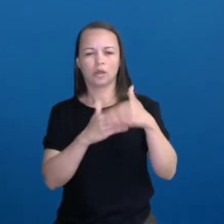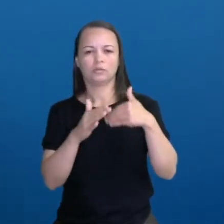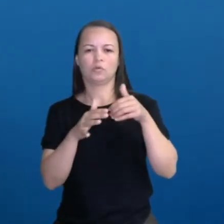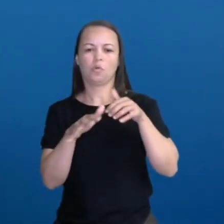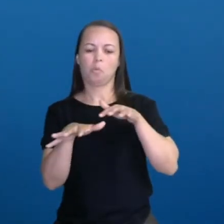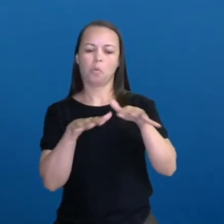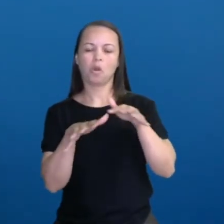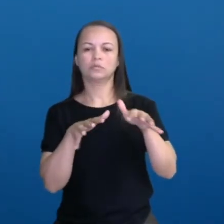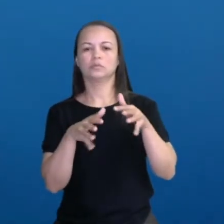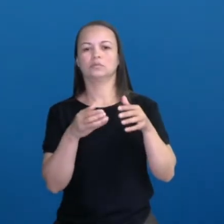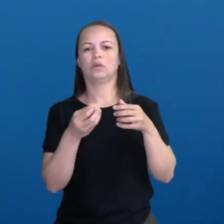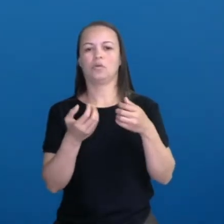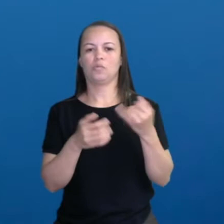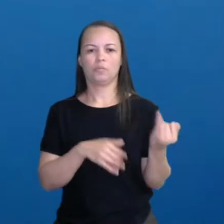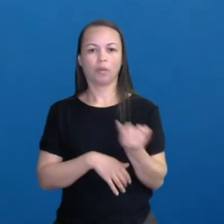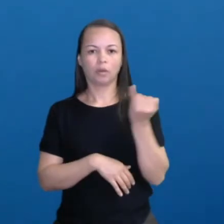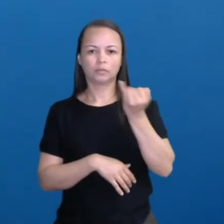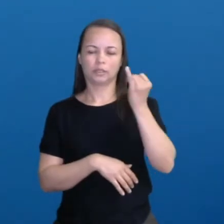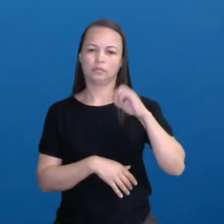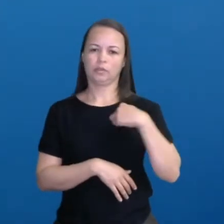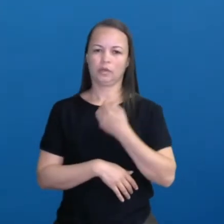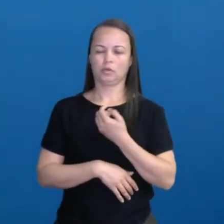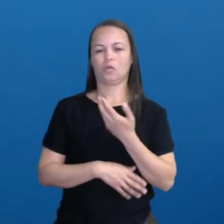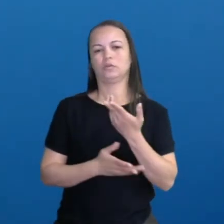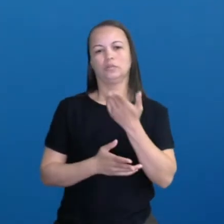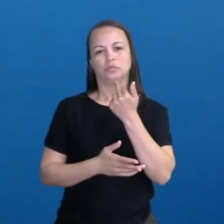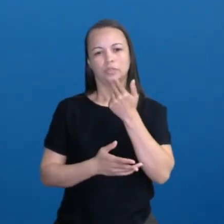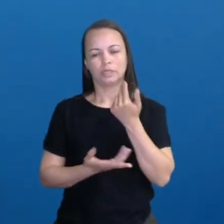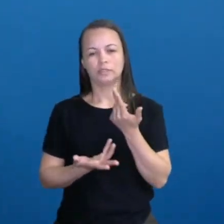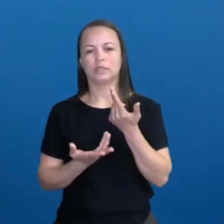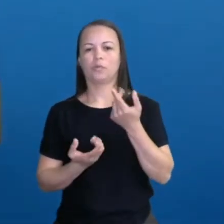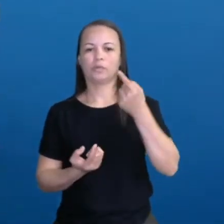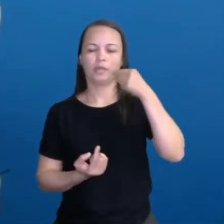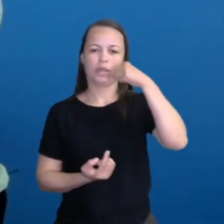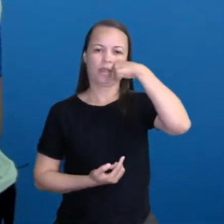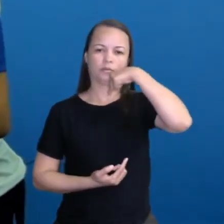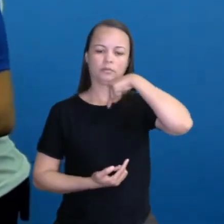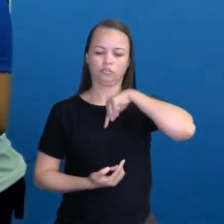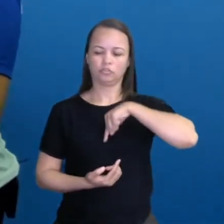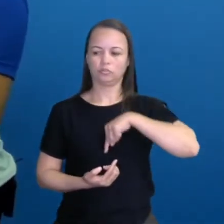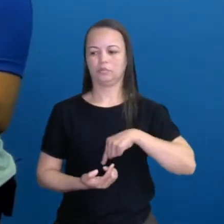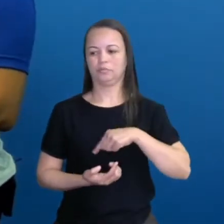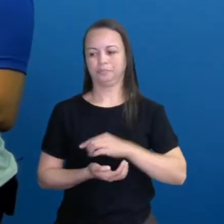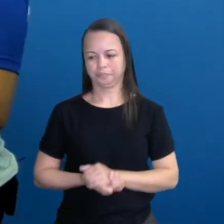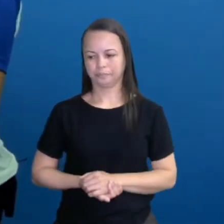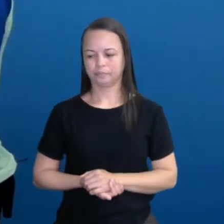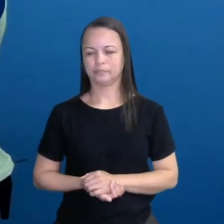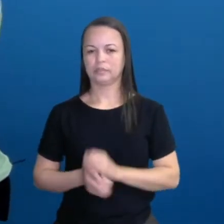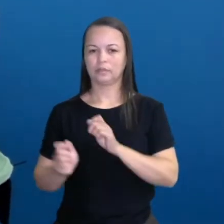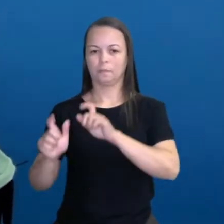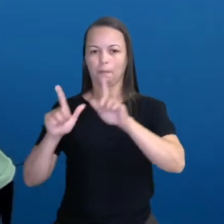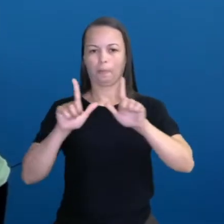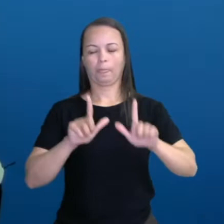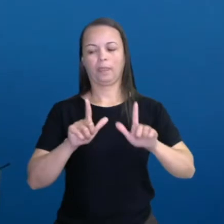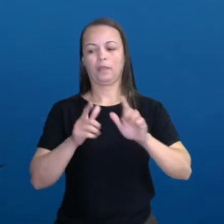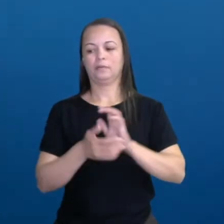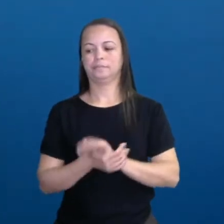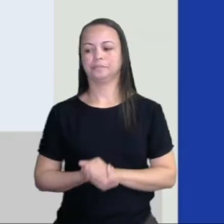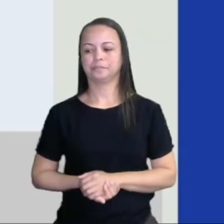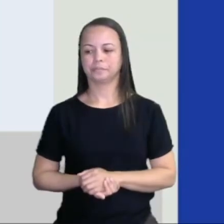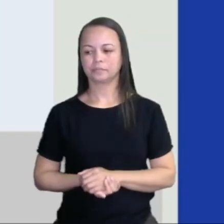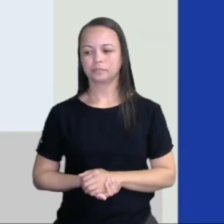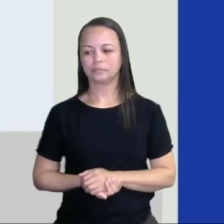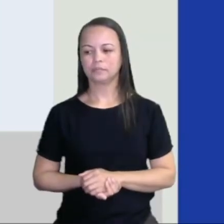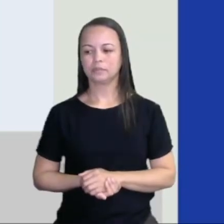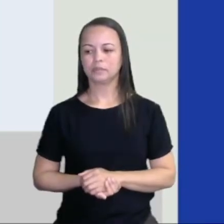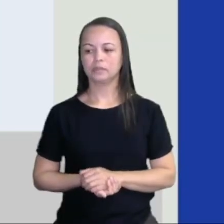tão relevante para a nossa nutrição, que é a digestão propriamente dita. E eu vou pedir para a produção ir para o nosso próximo slide e já abrir essa imagem